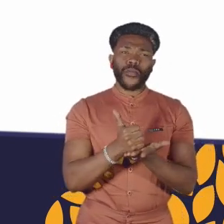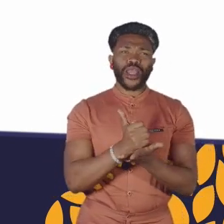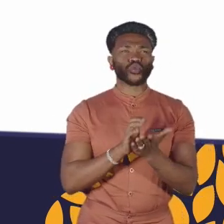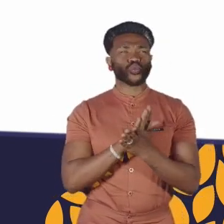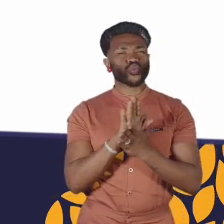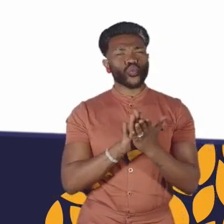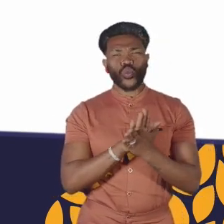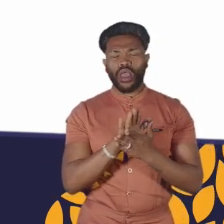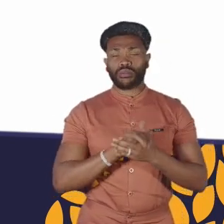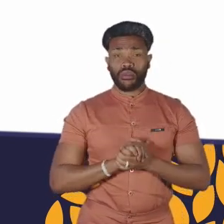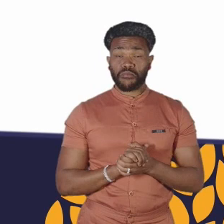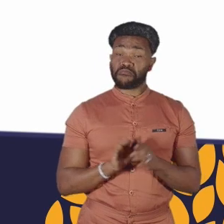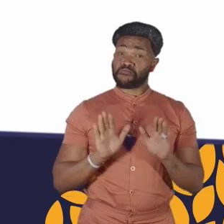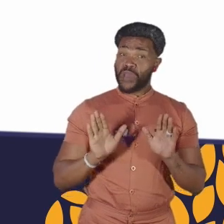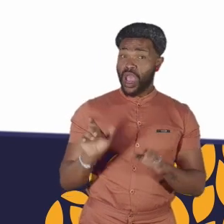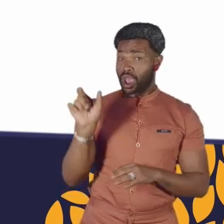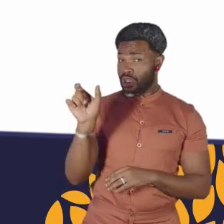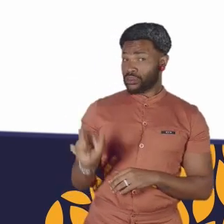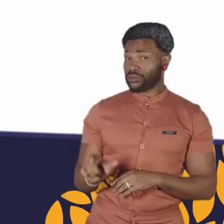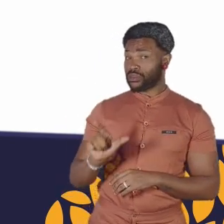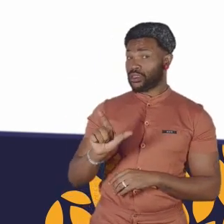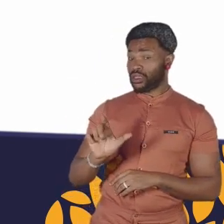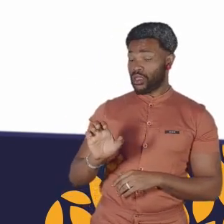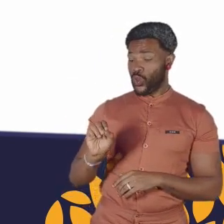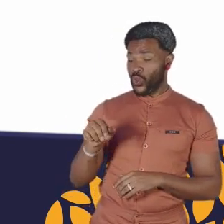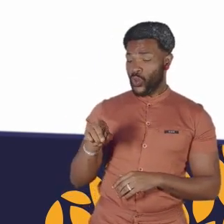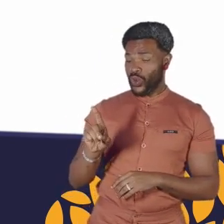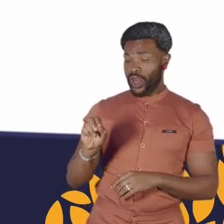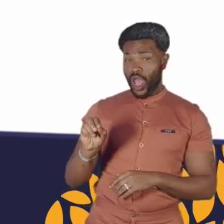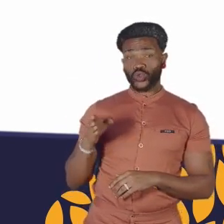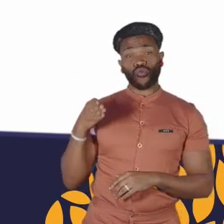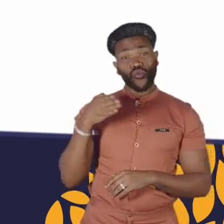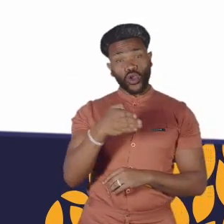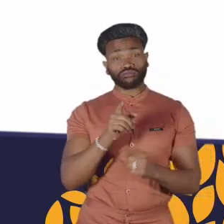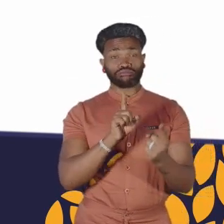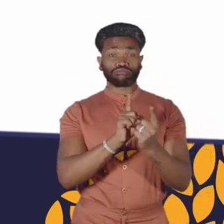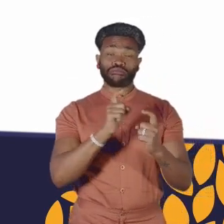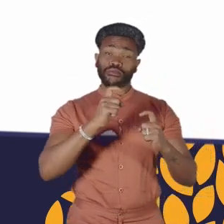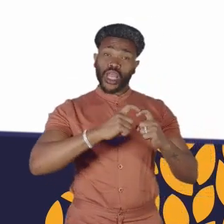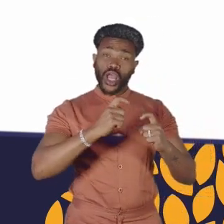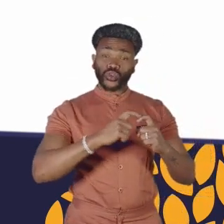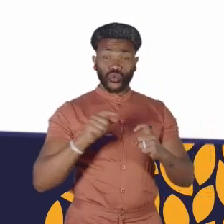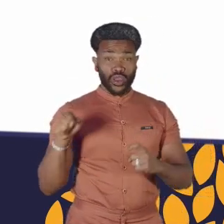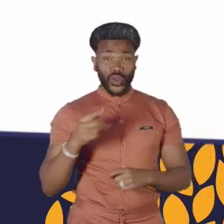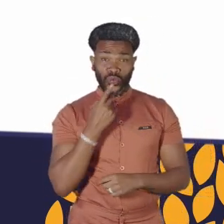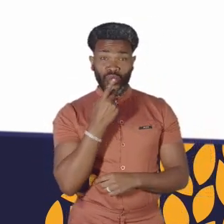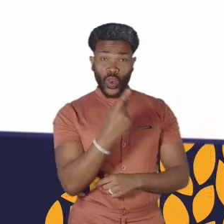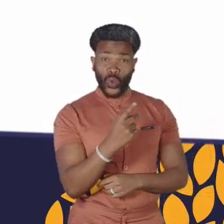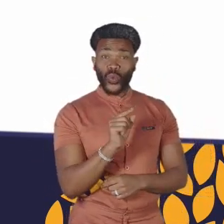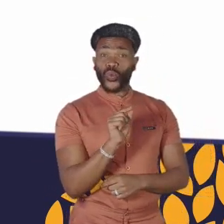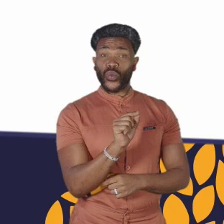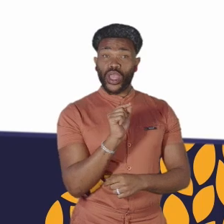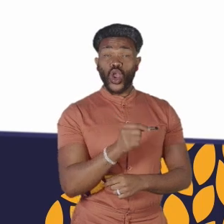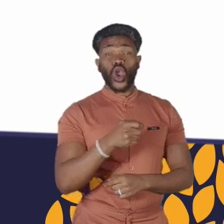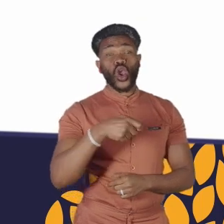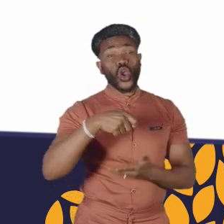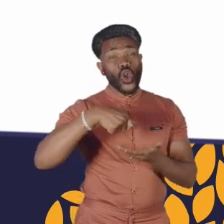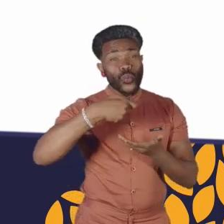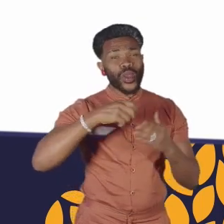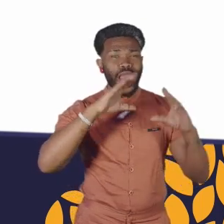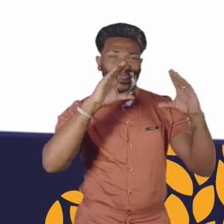medicamento. Mas o Leonardo chegou na consulta referindo que, depois da janta,